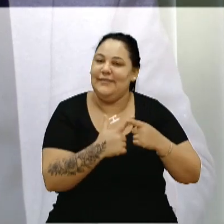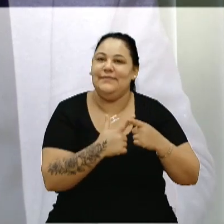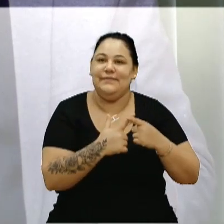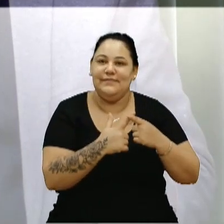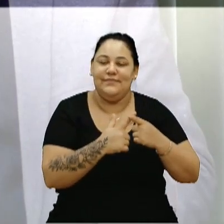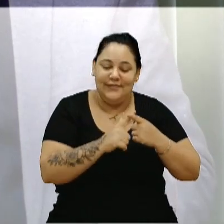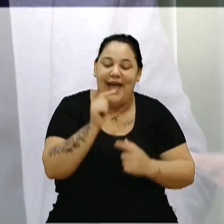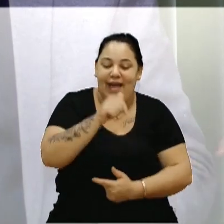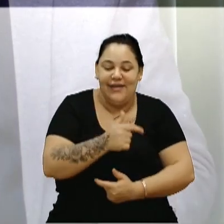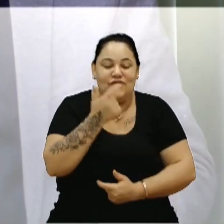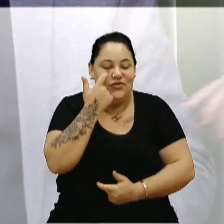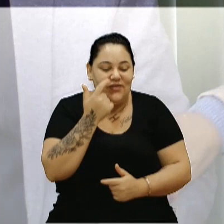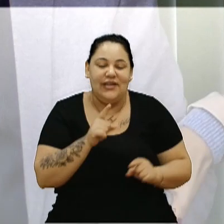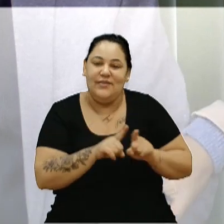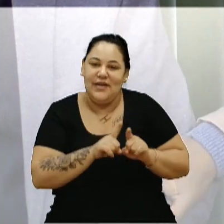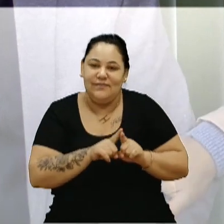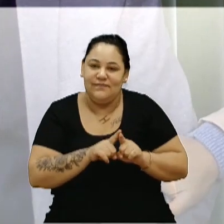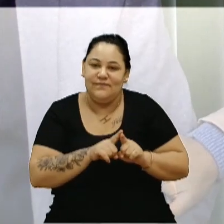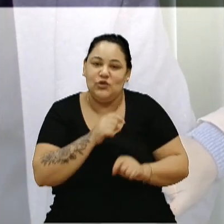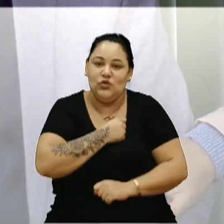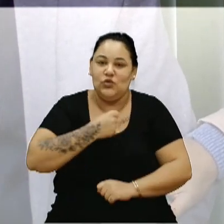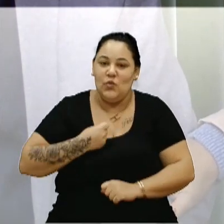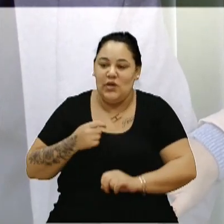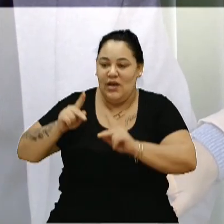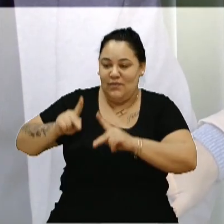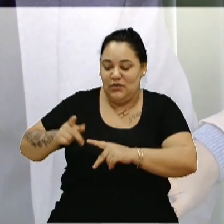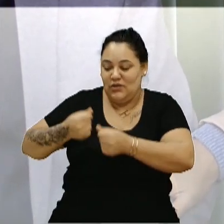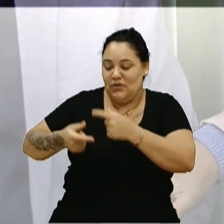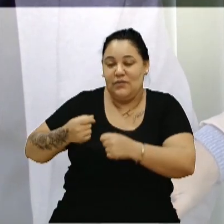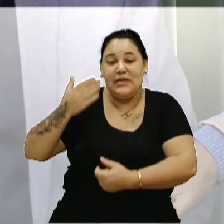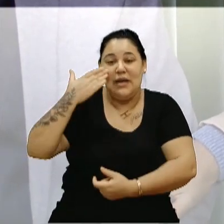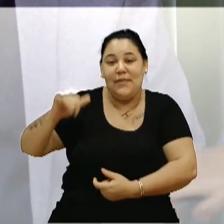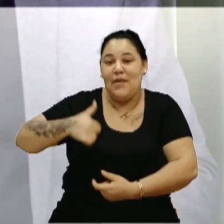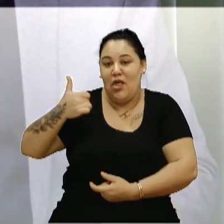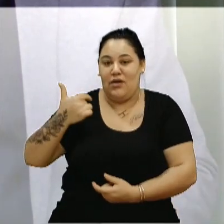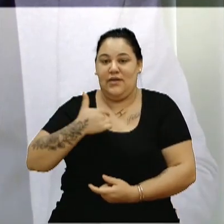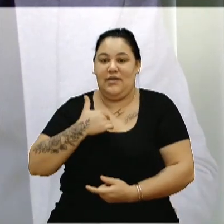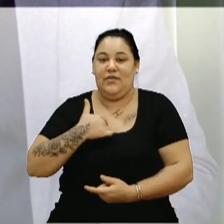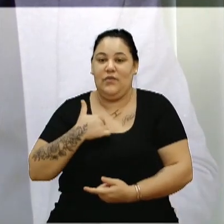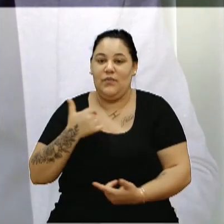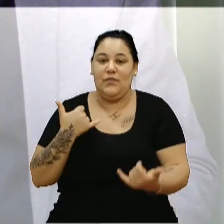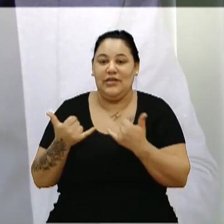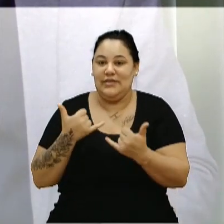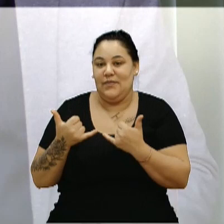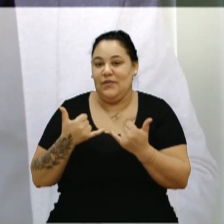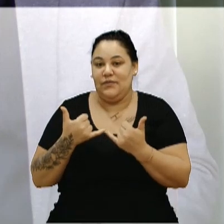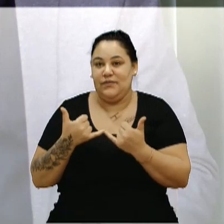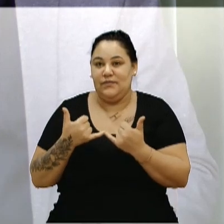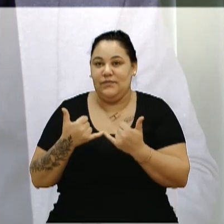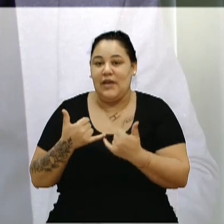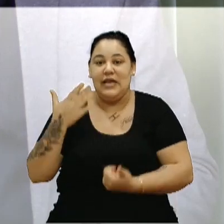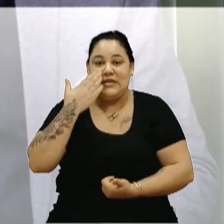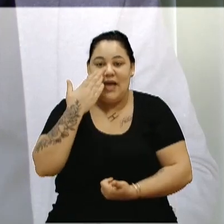que aqui a gente vê nesses números que o pessoal da economia sabe muito melhor do que eu, por exemplo, que sou das humanas, mas a gente sabe que em